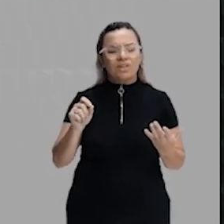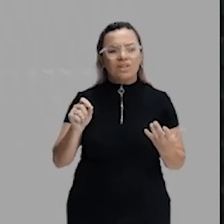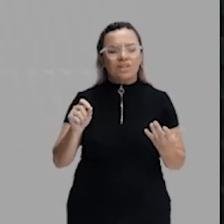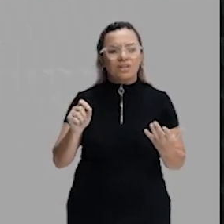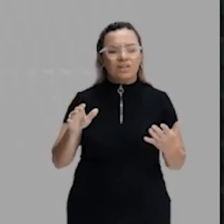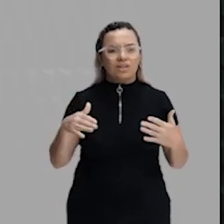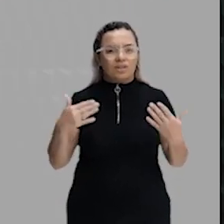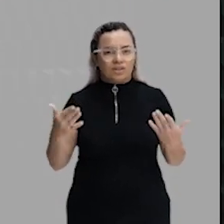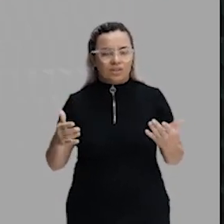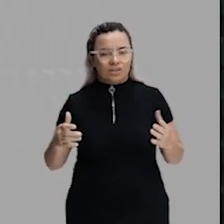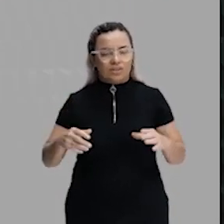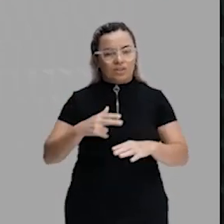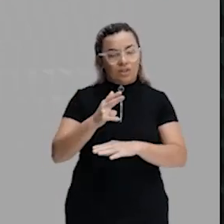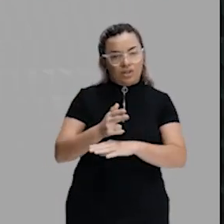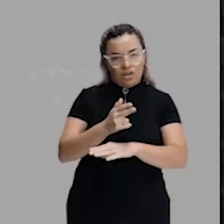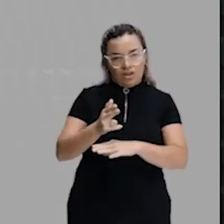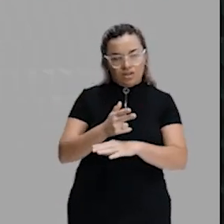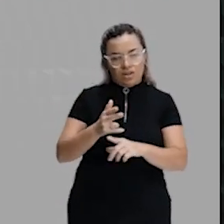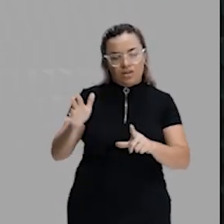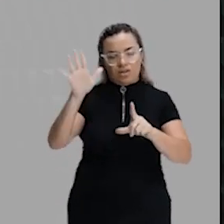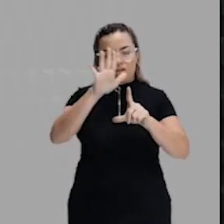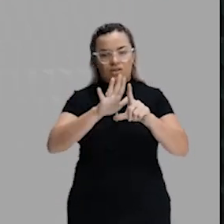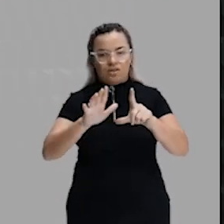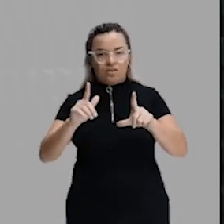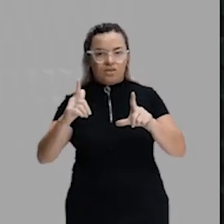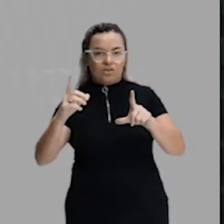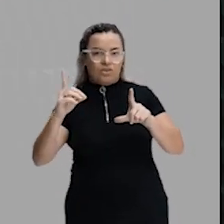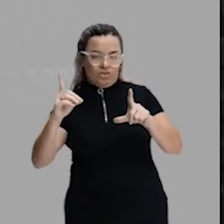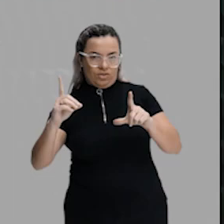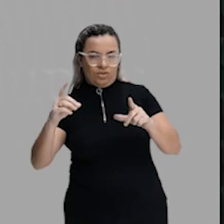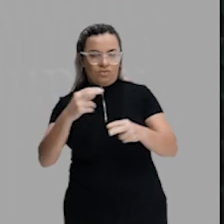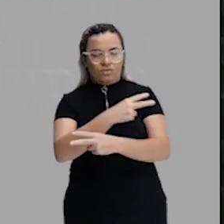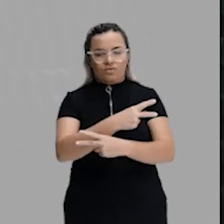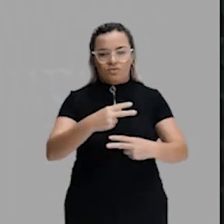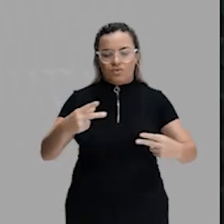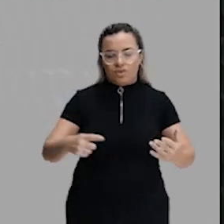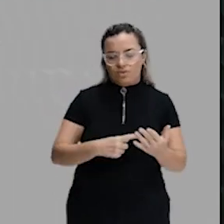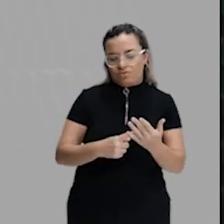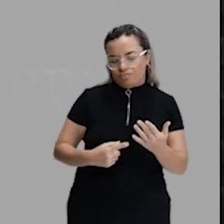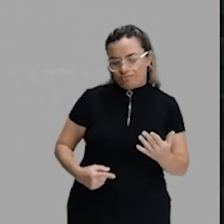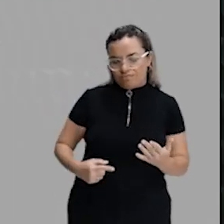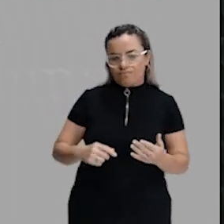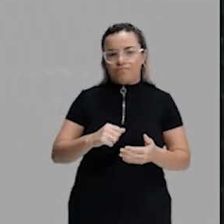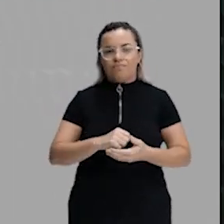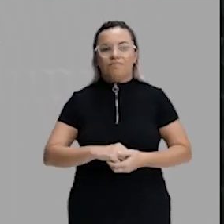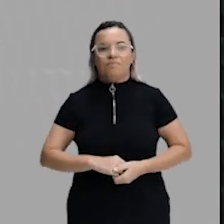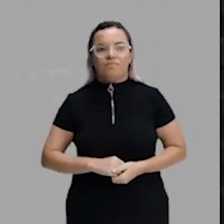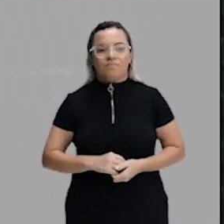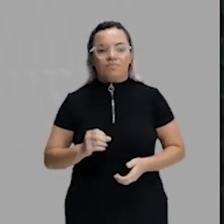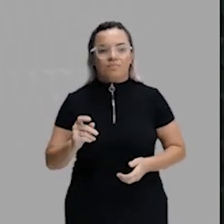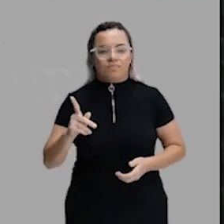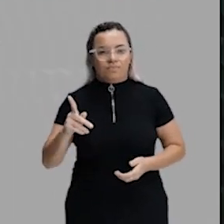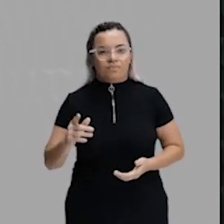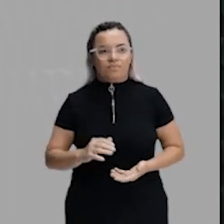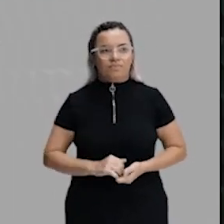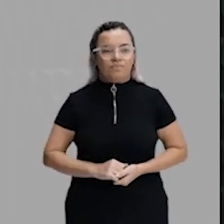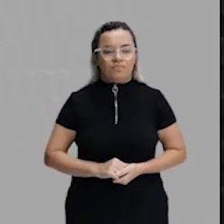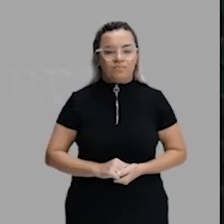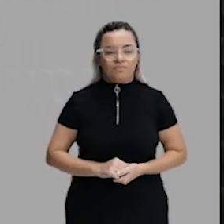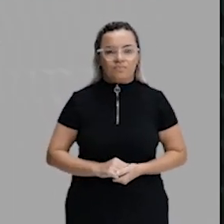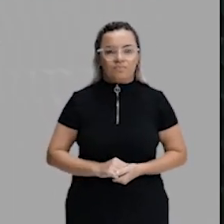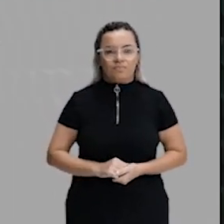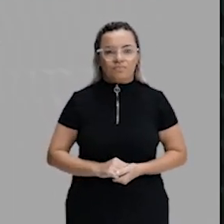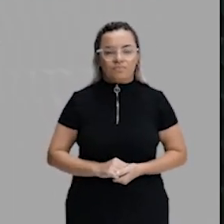Então essa aula e outras você encontra lá na plataforma, além de outros materiais. Tá ok? Então vamos lá, ó.